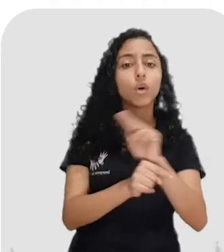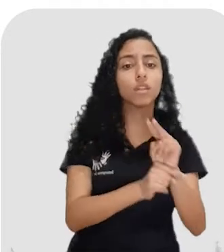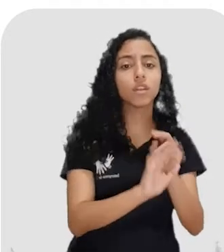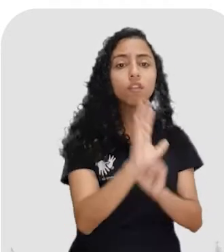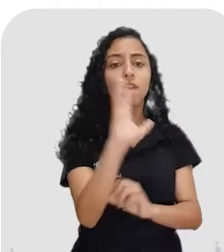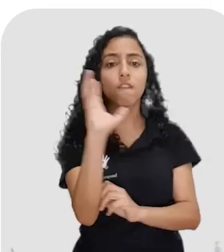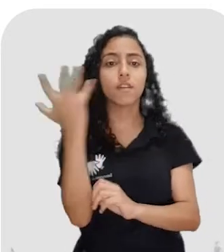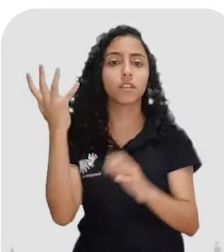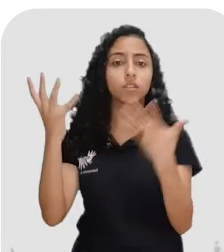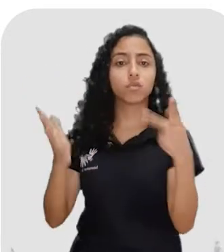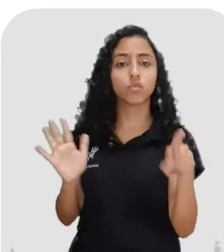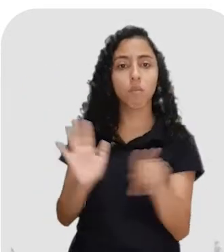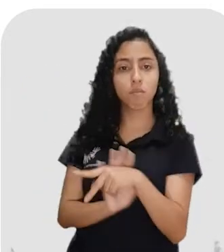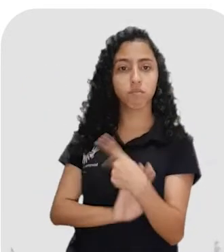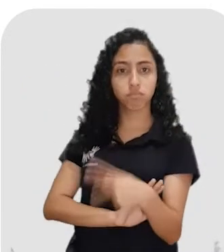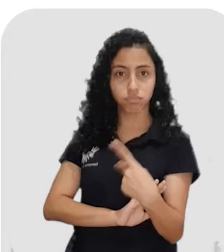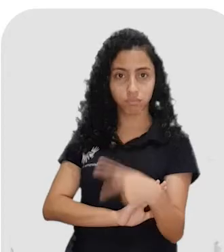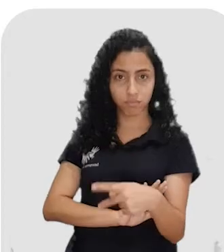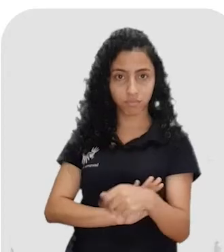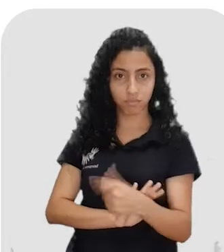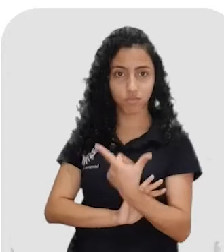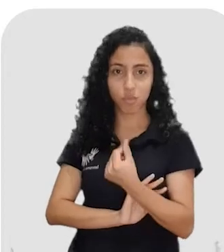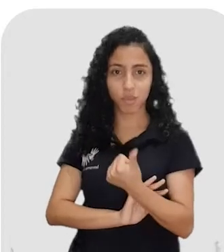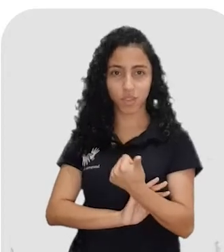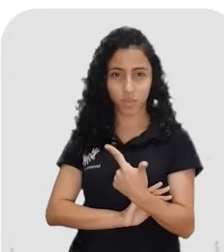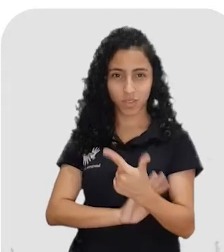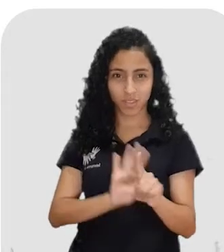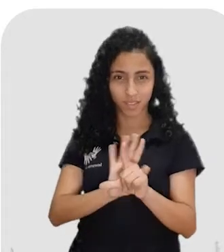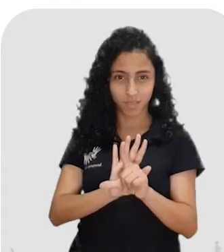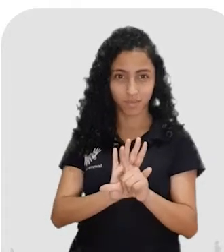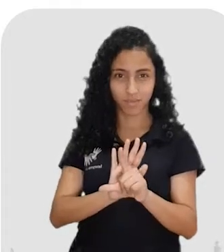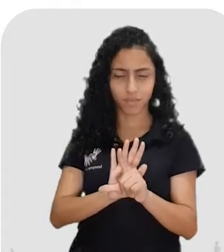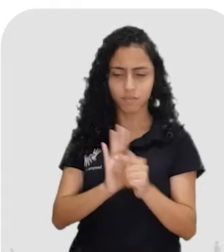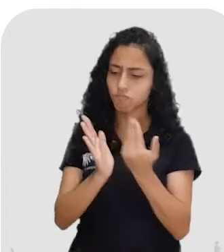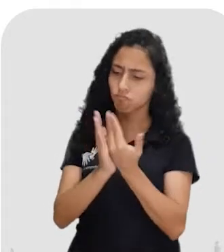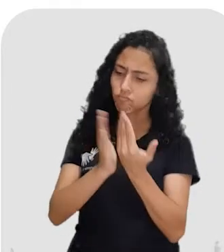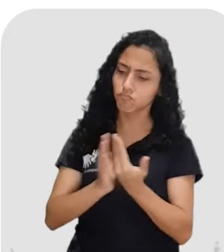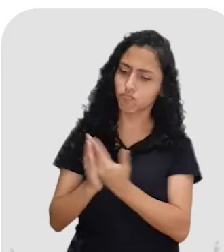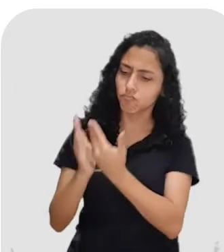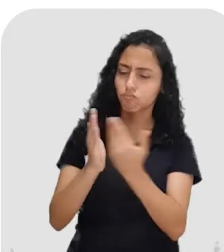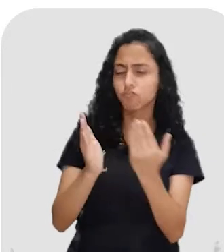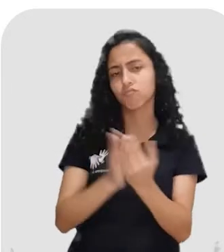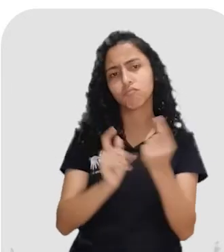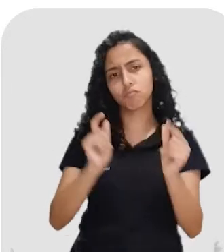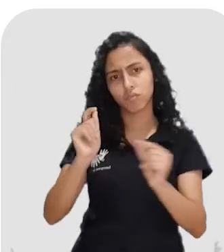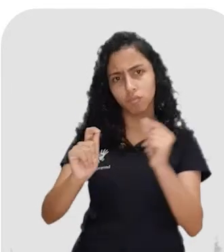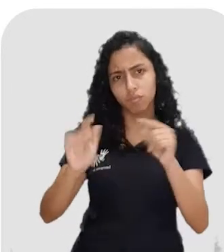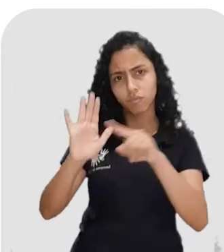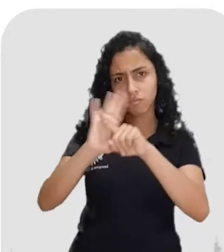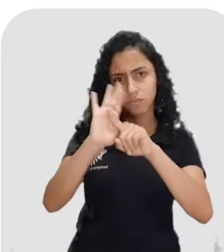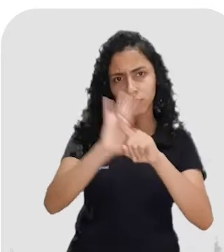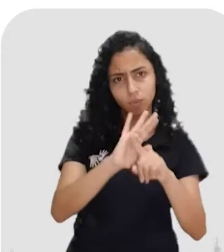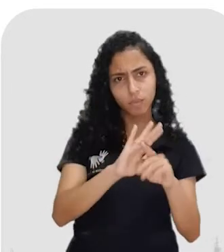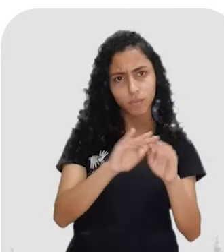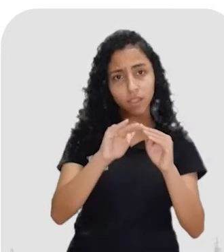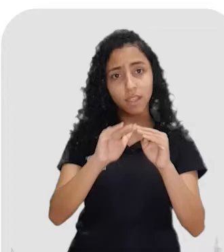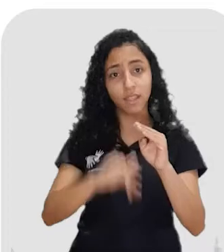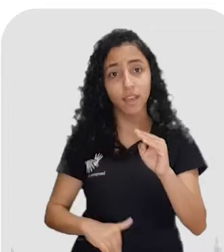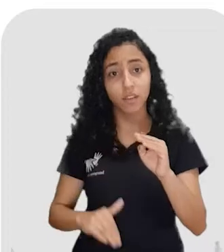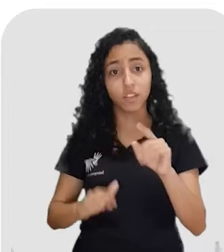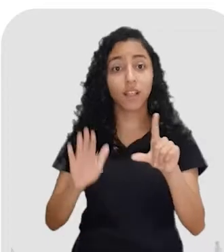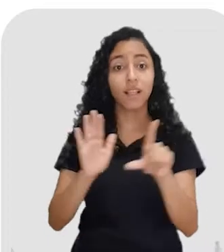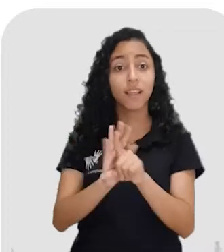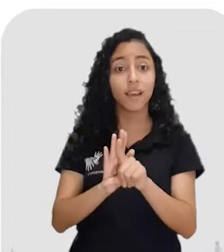de Proteção da Vegetação Nativa, é uma lei de 2012. Então, esse estudo, o que ele fez? Ele estimou